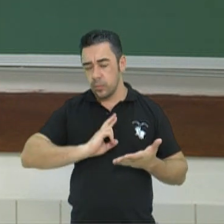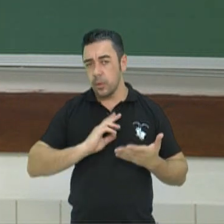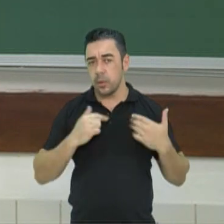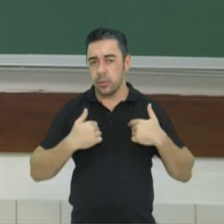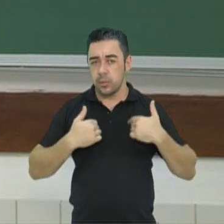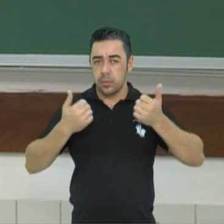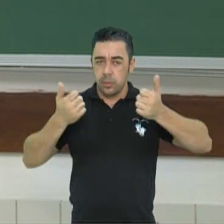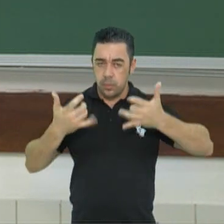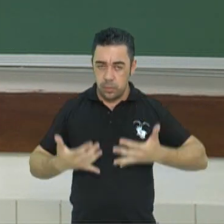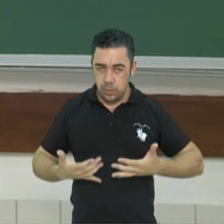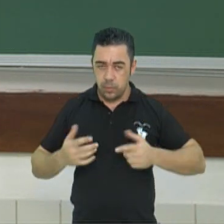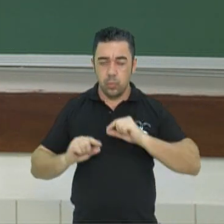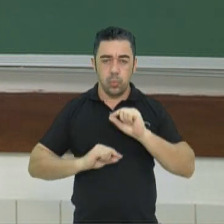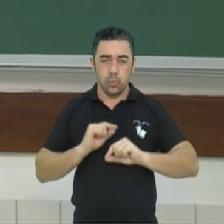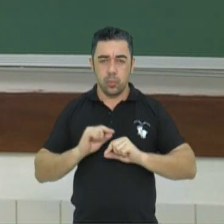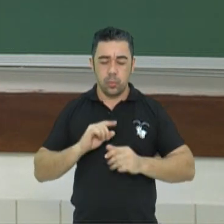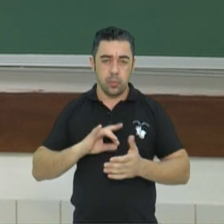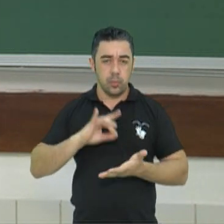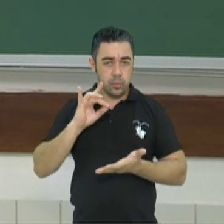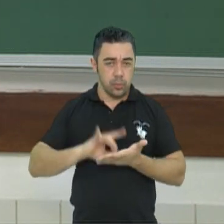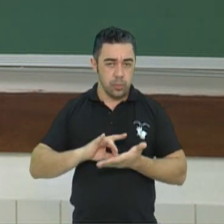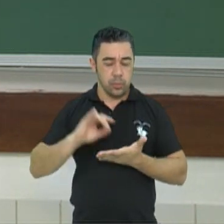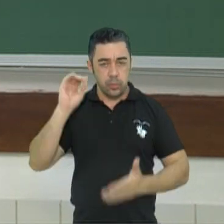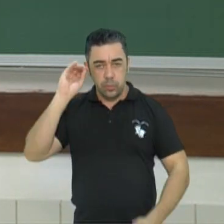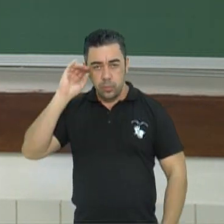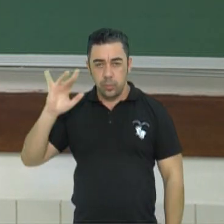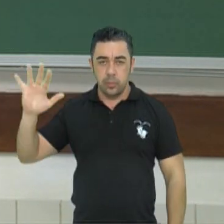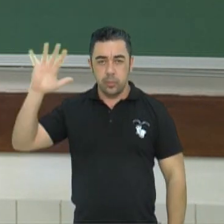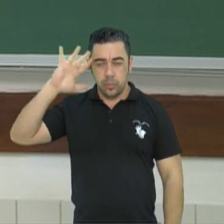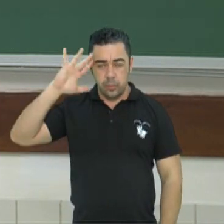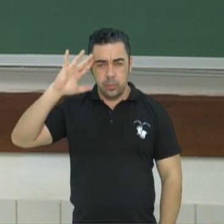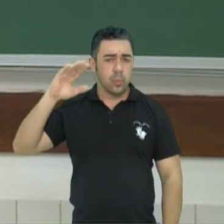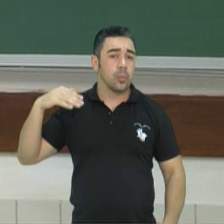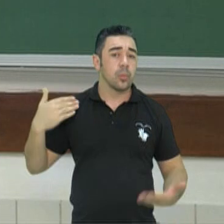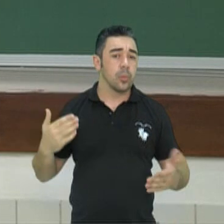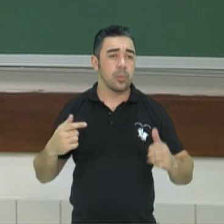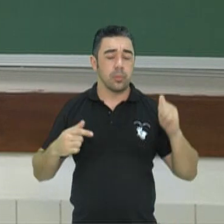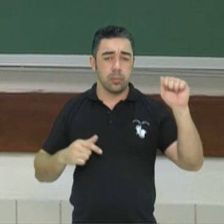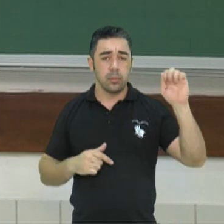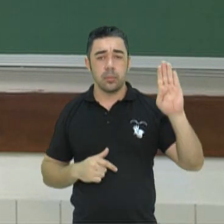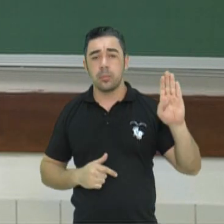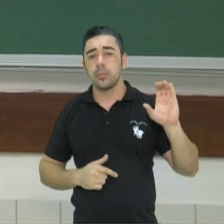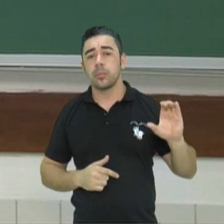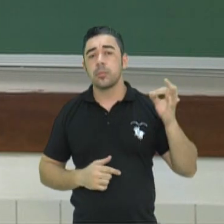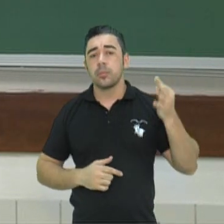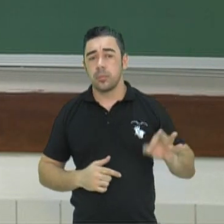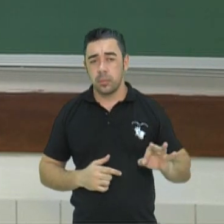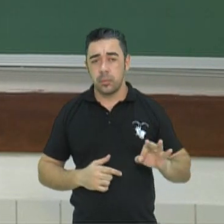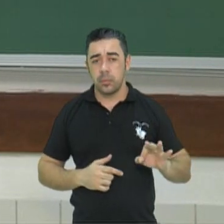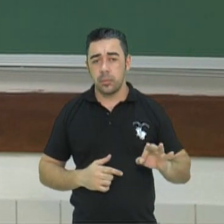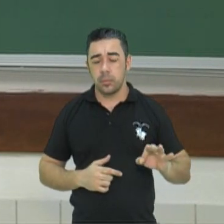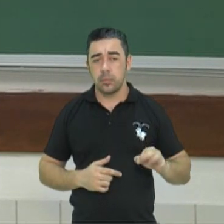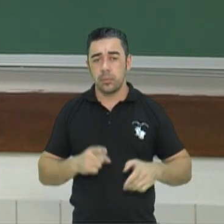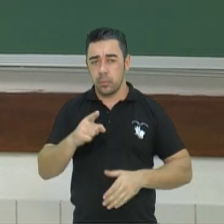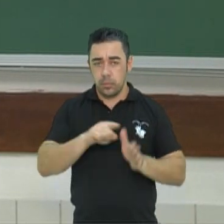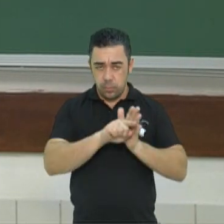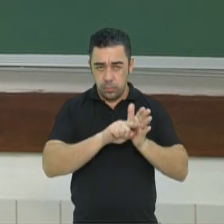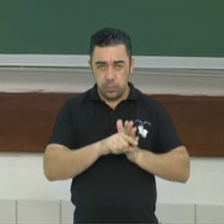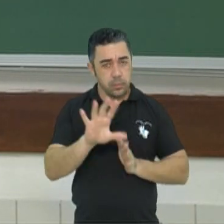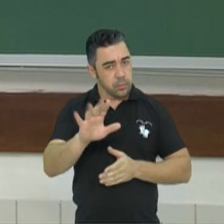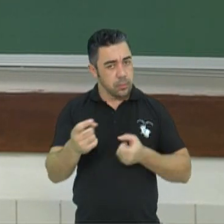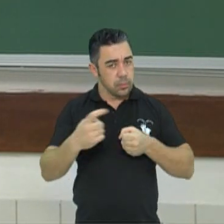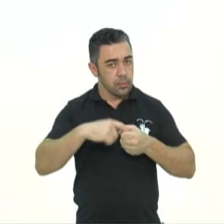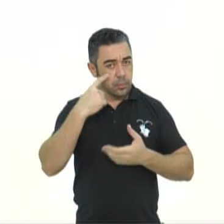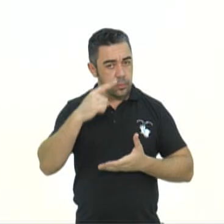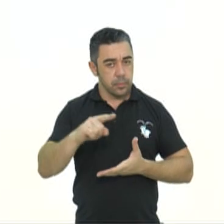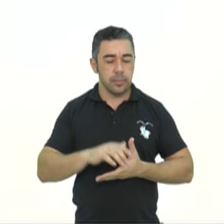explicar para vocês sobre o realismo mágico ou fantástico, quais dessas opções estão corretas? Pesquisa lá, a gente já